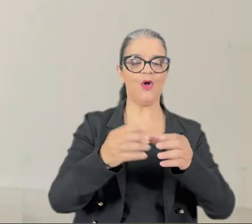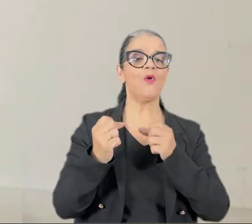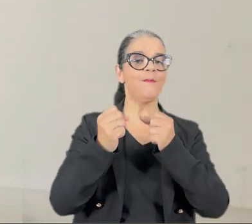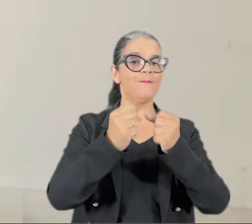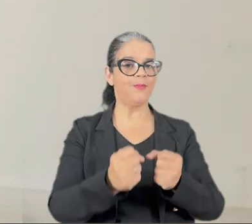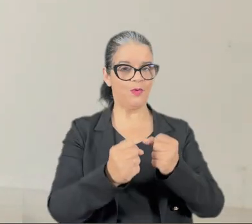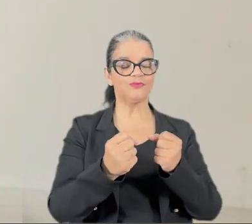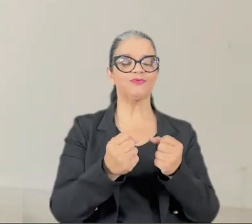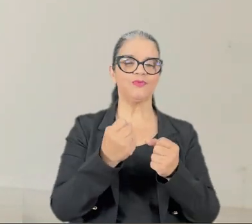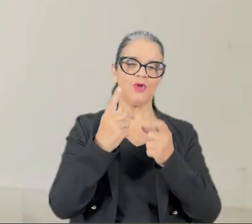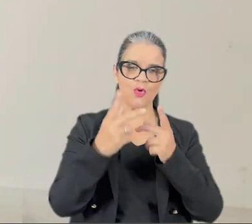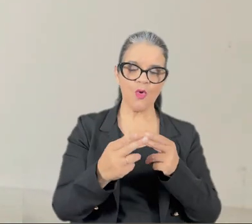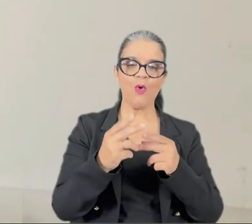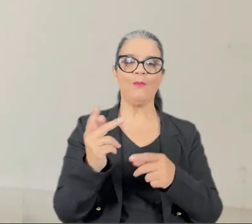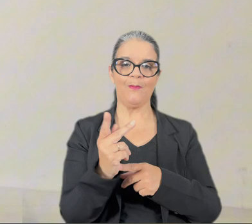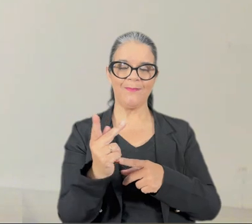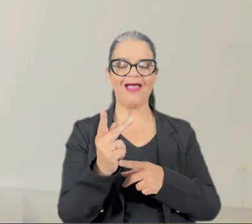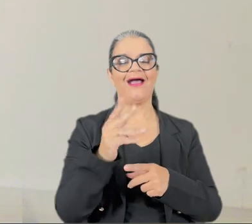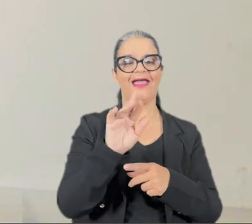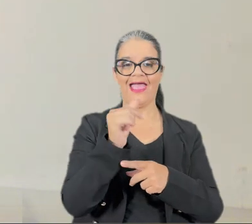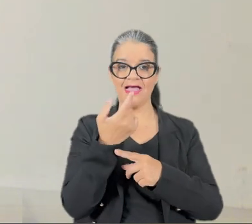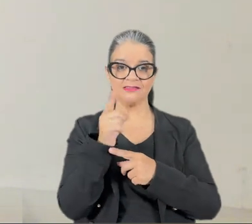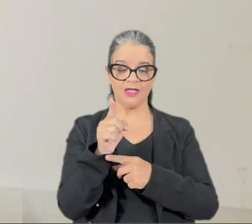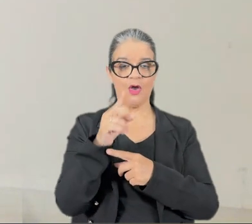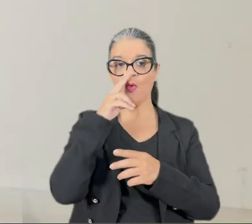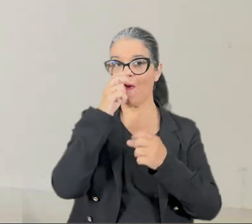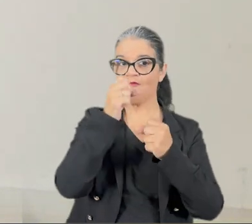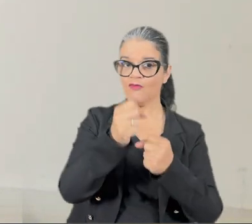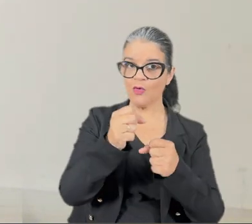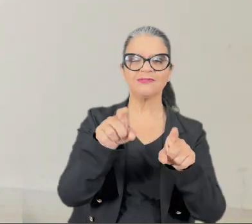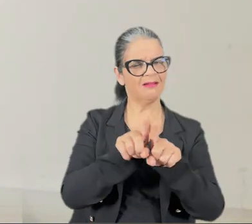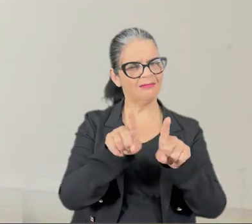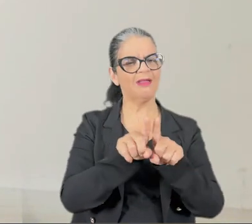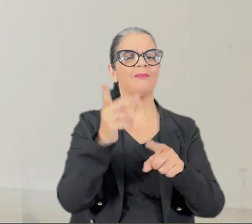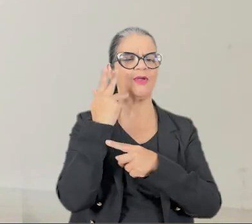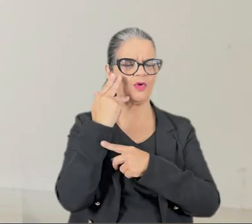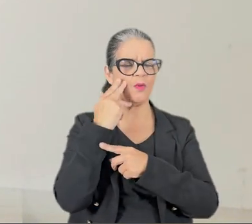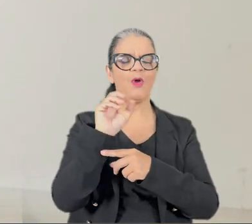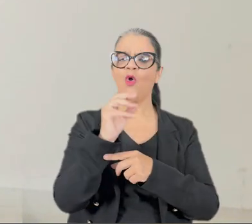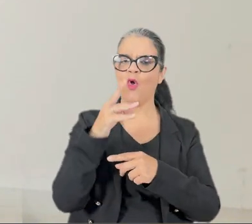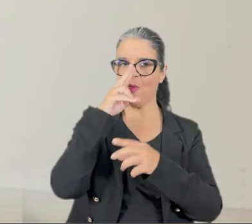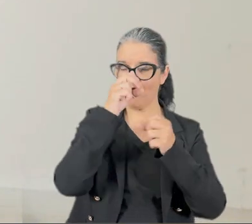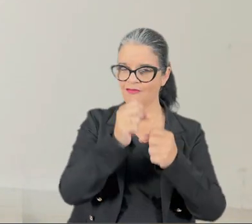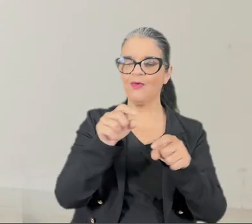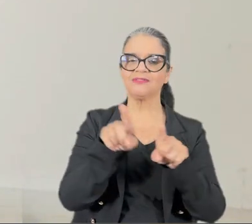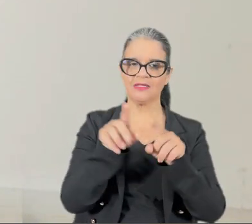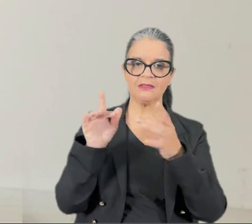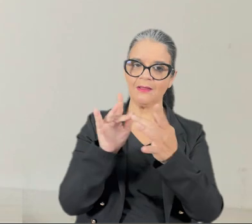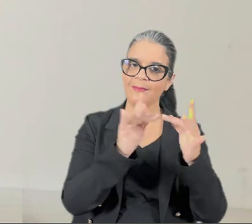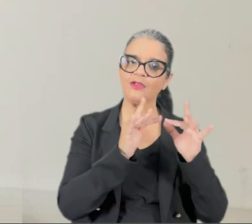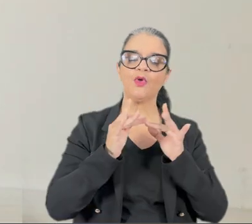possui como par reação uma força também normal, ou uma força também de